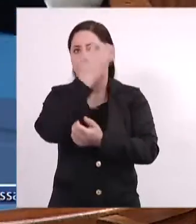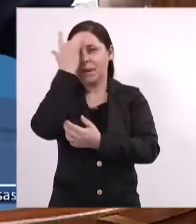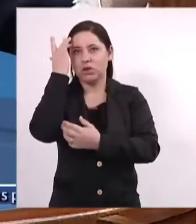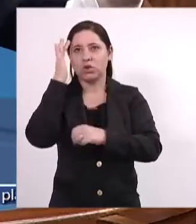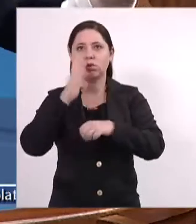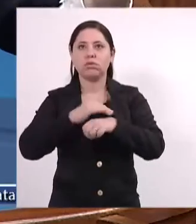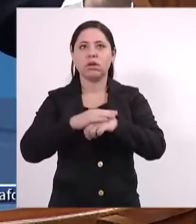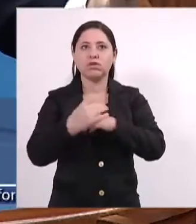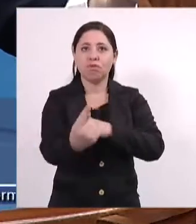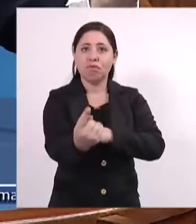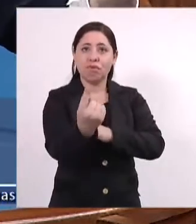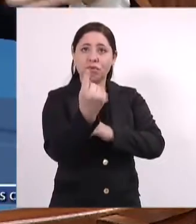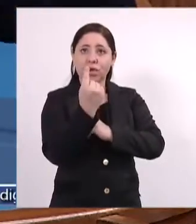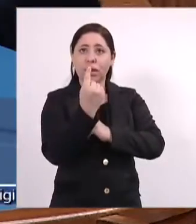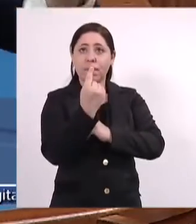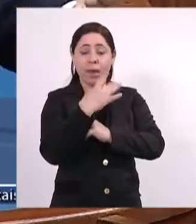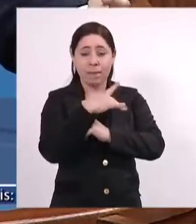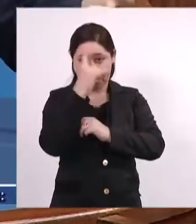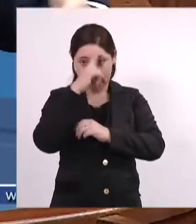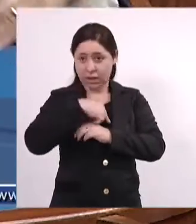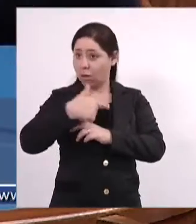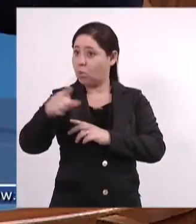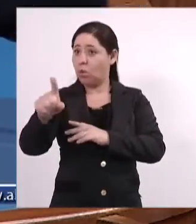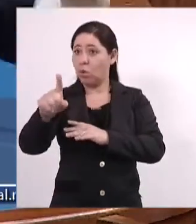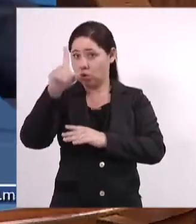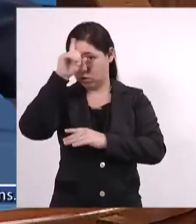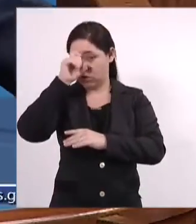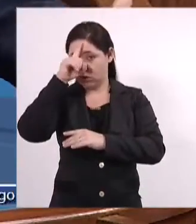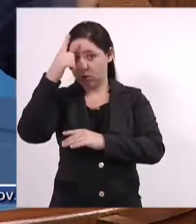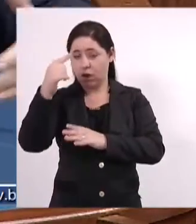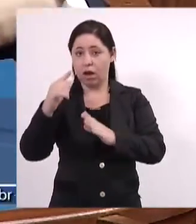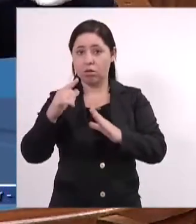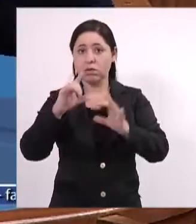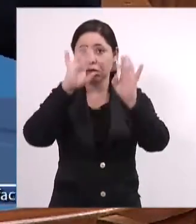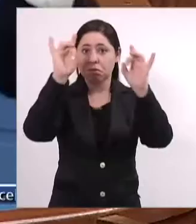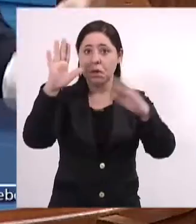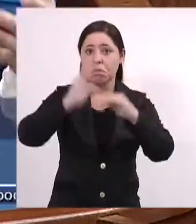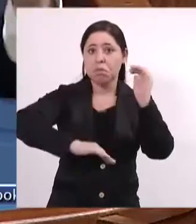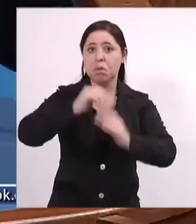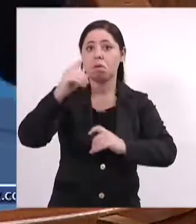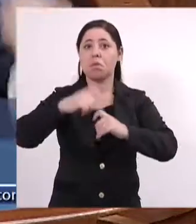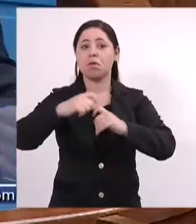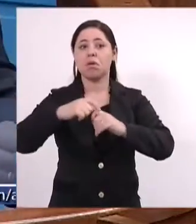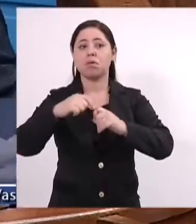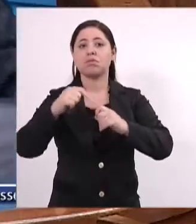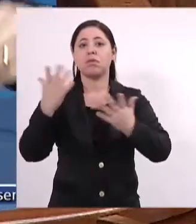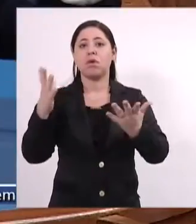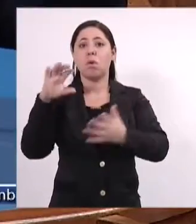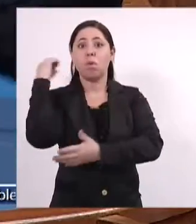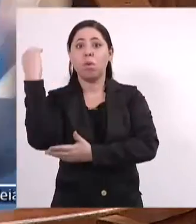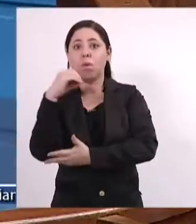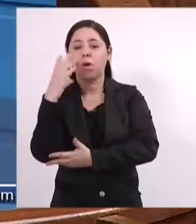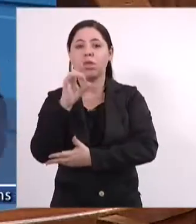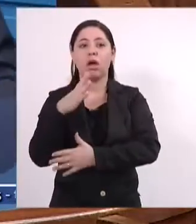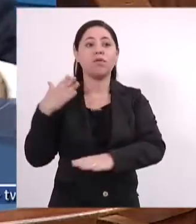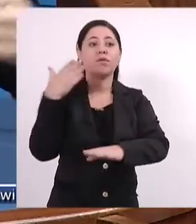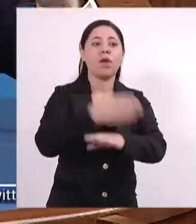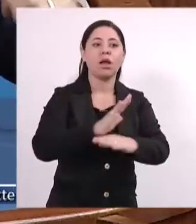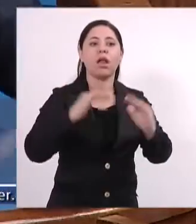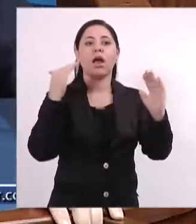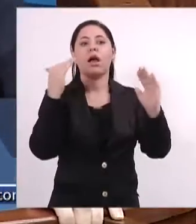para encaminhar para o hospital, para uma alta complexidade, média complexidade, é ir nas casas, é